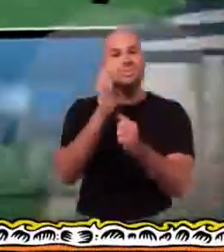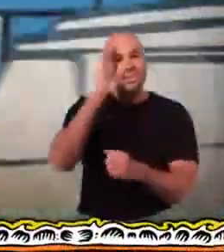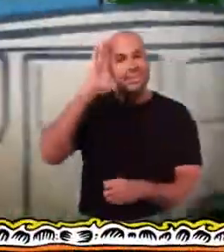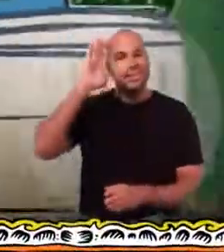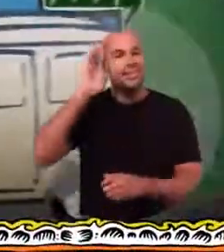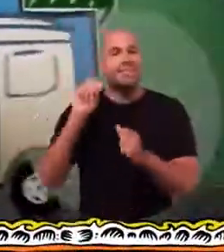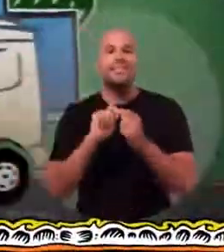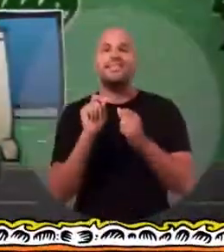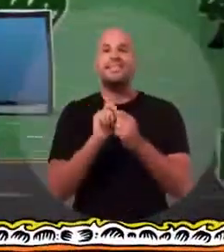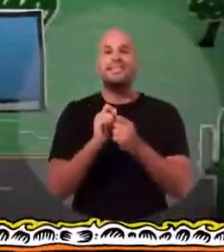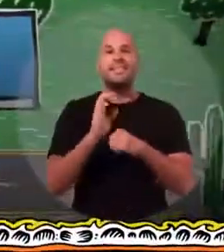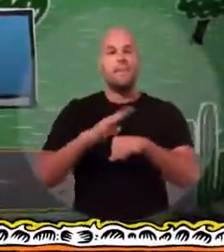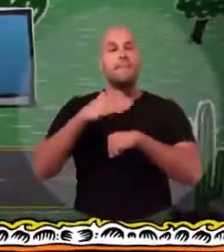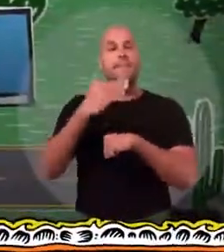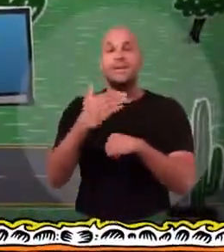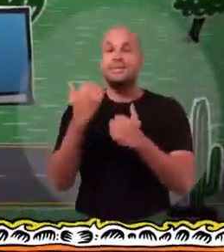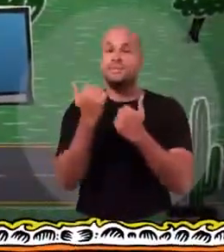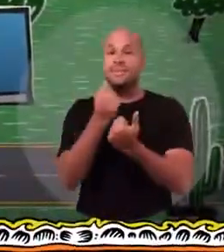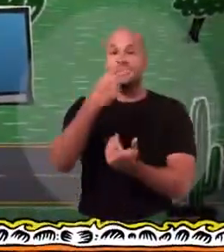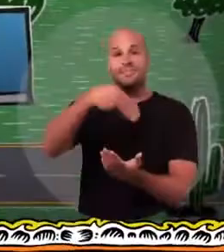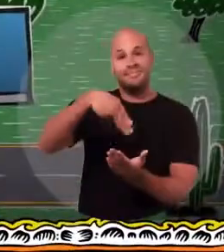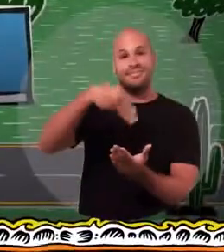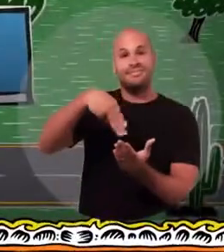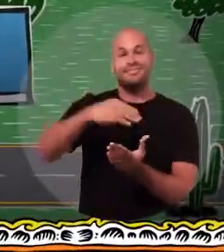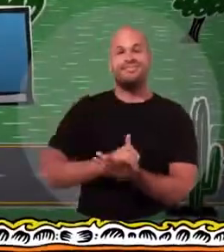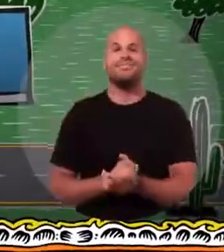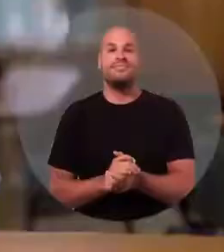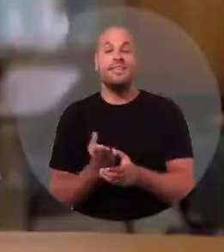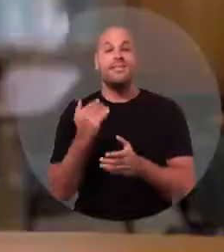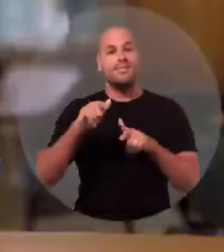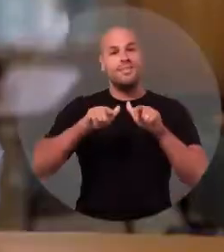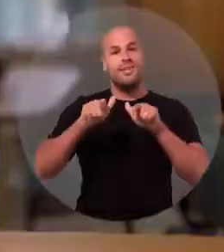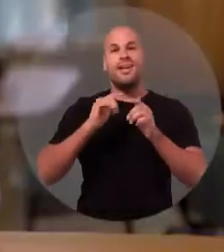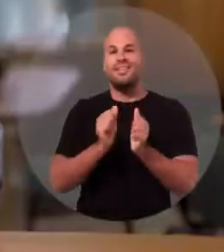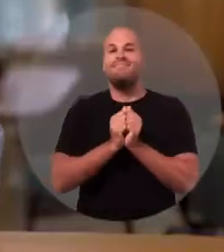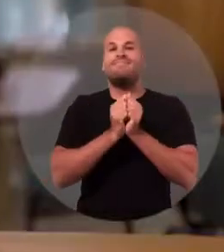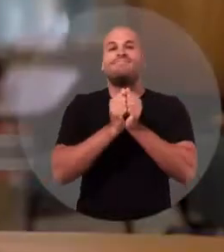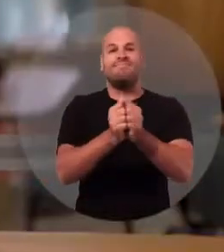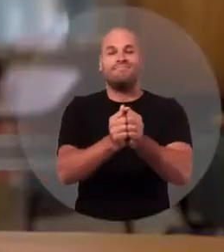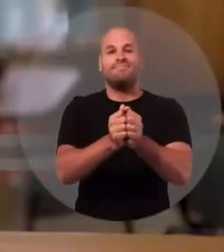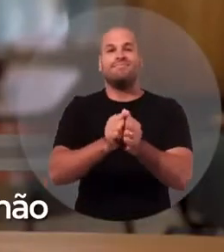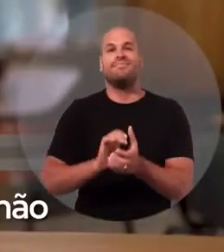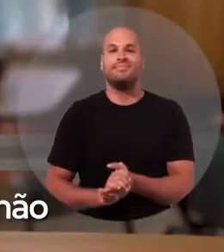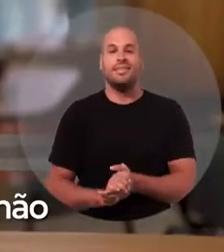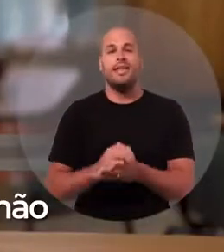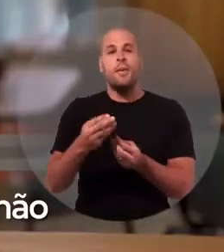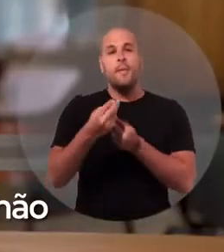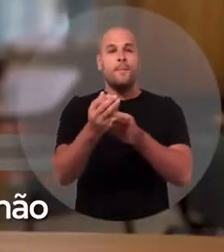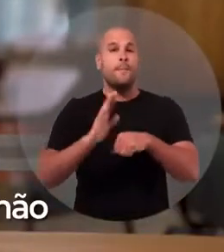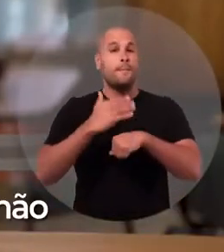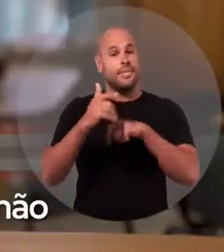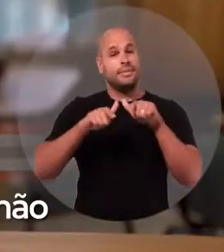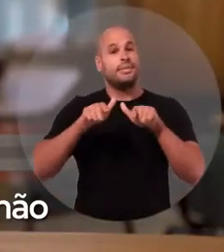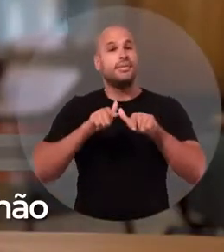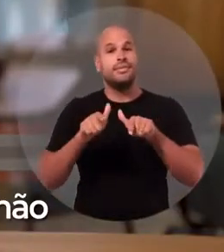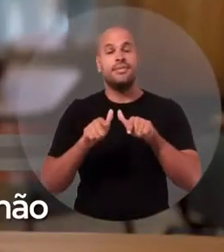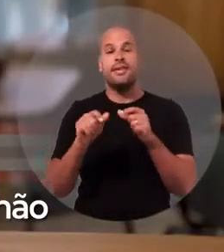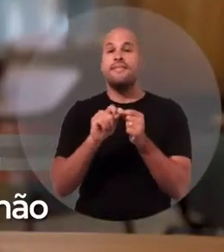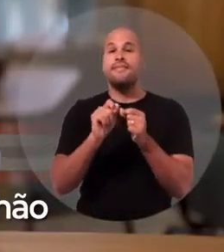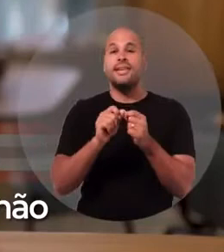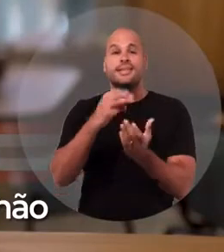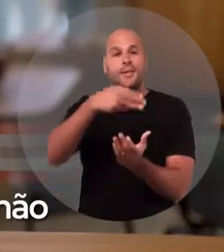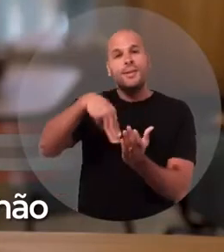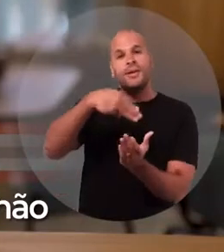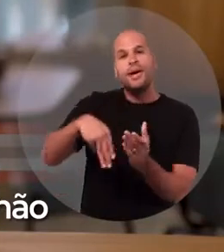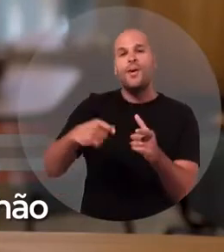com Brandão pra fazer muito mais pelo Maranhão. Vamos trabalhar juntos para gerar mais empregos